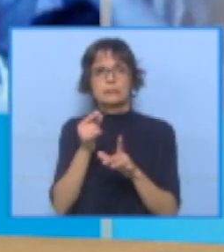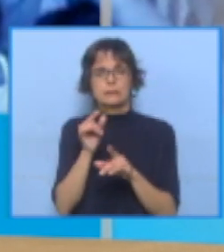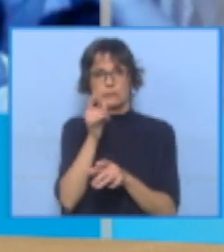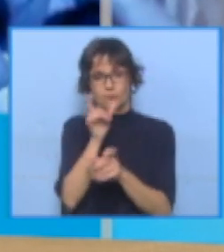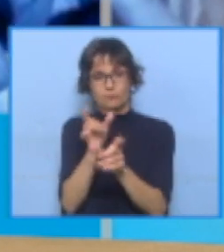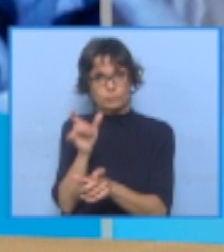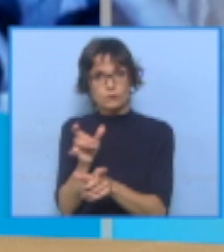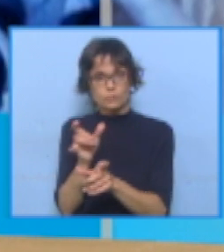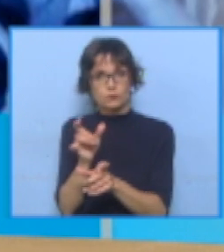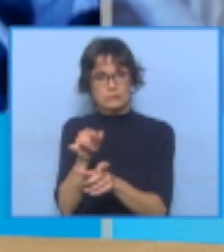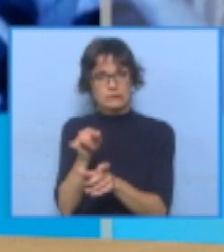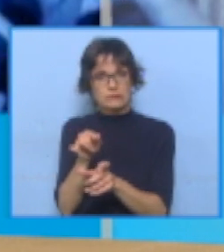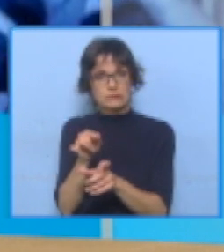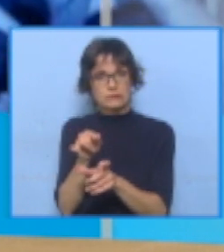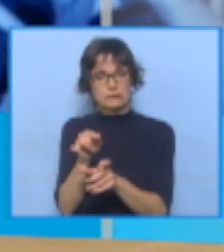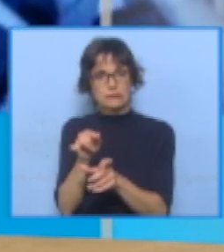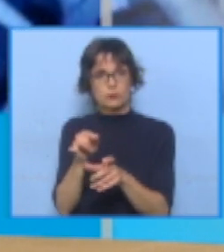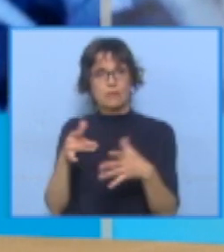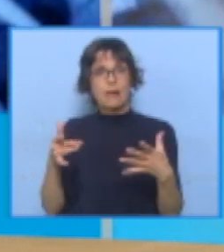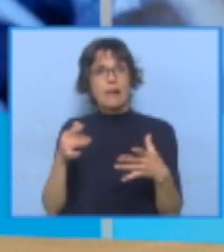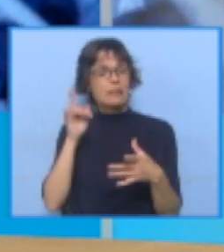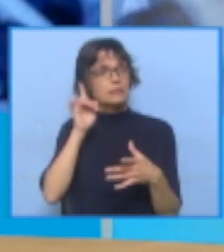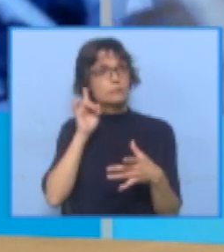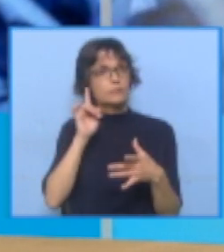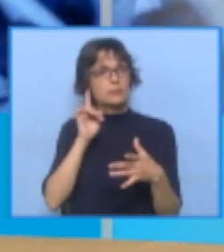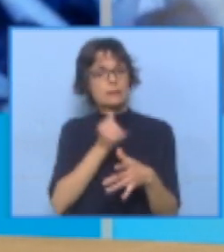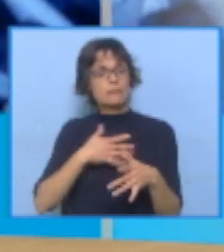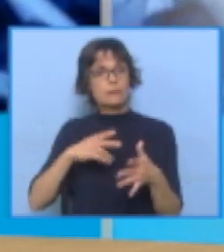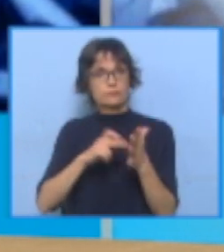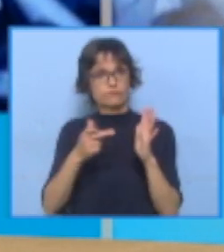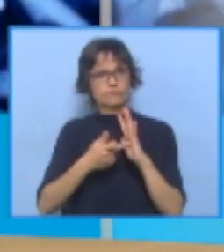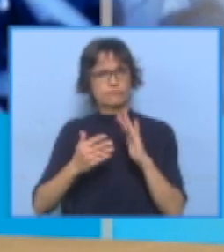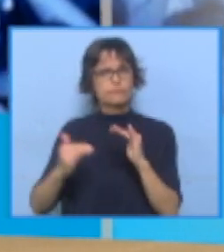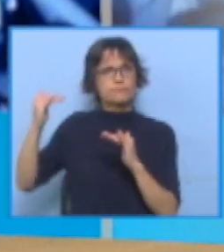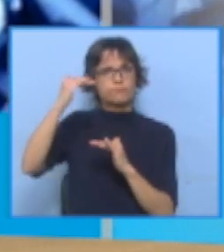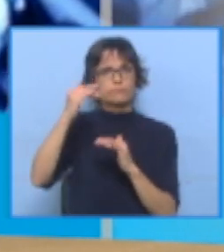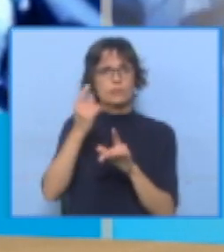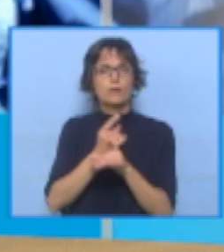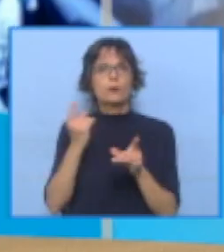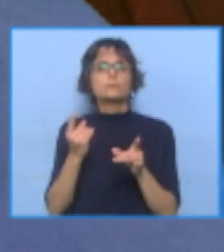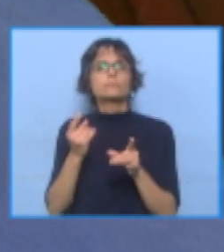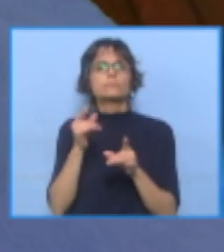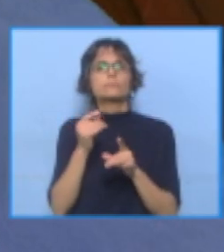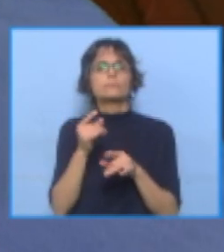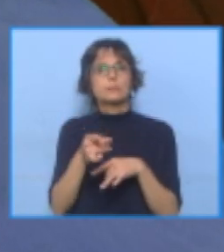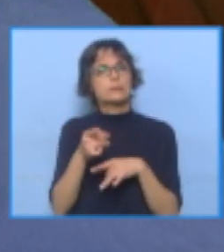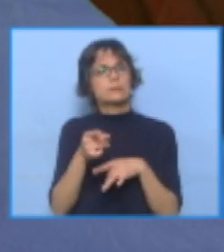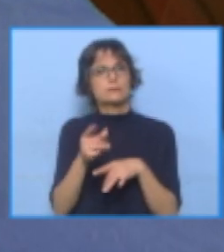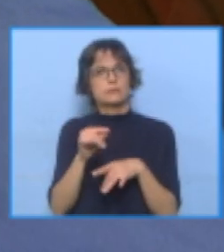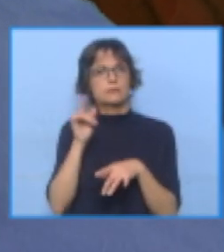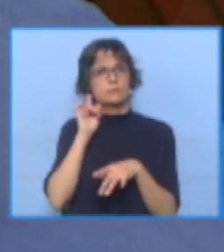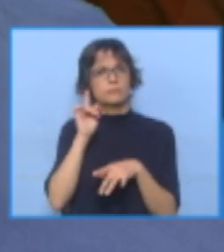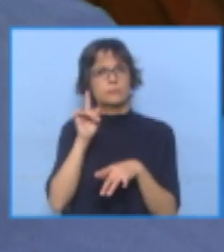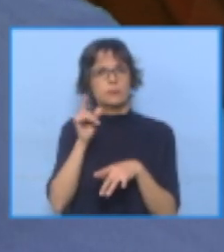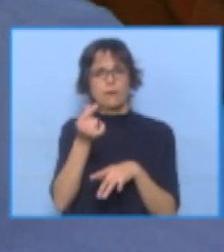nas nas empresas tecnologicamente muito avançadas, mas também é muito importante naquilo que se chama o